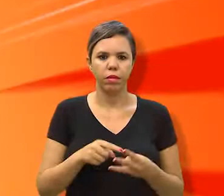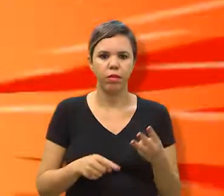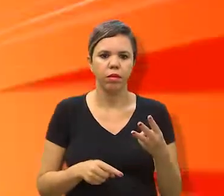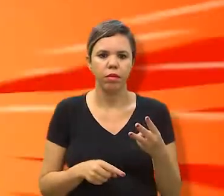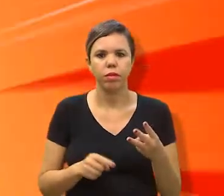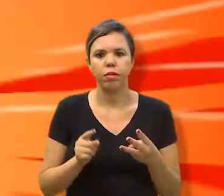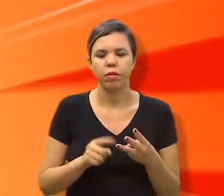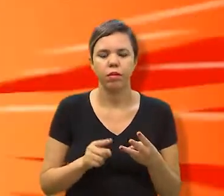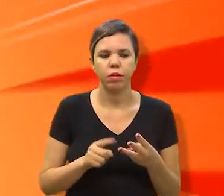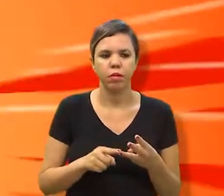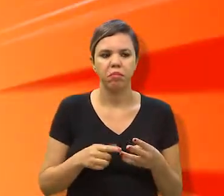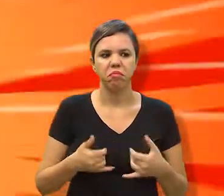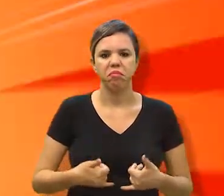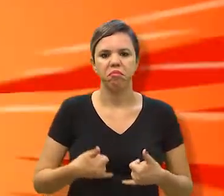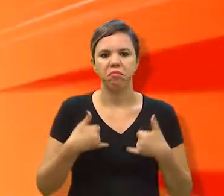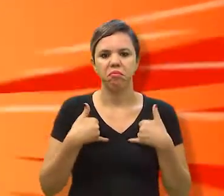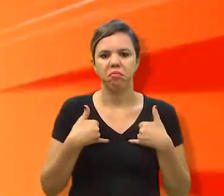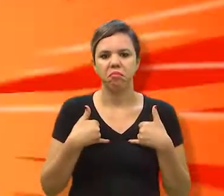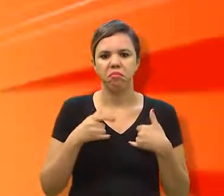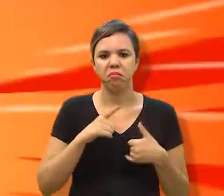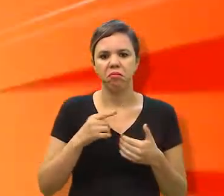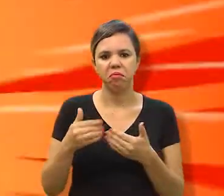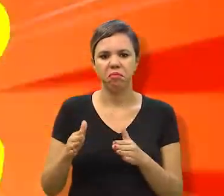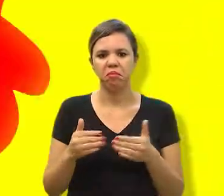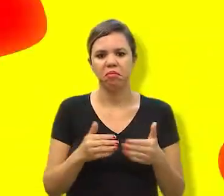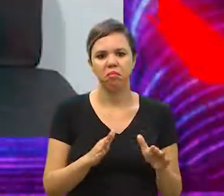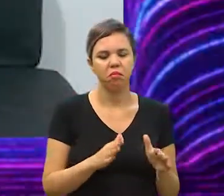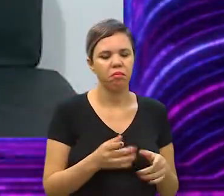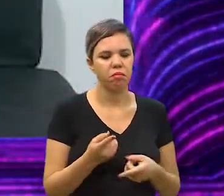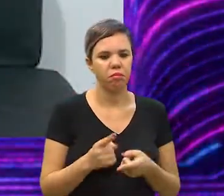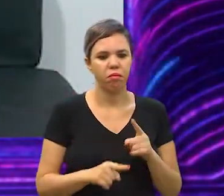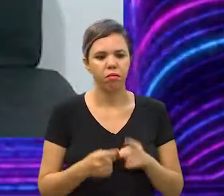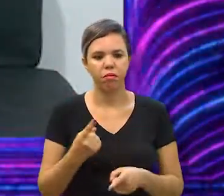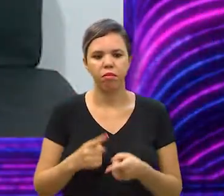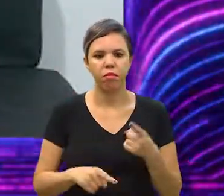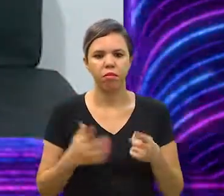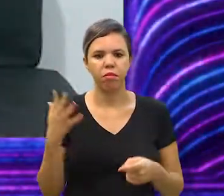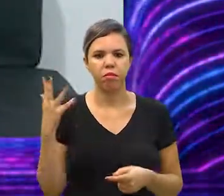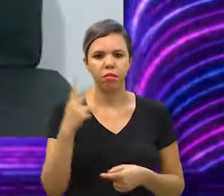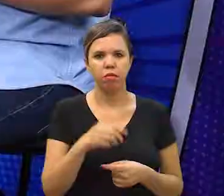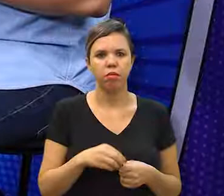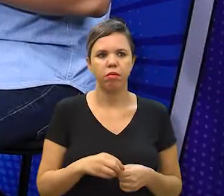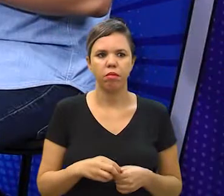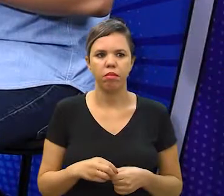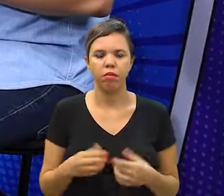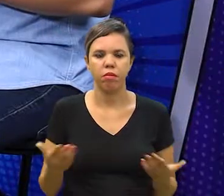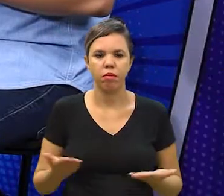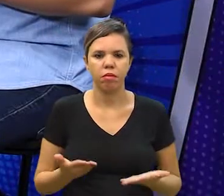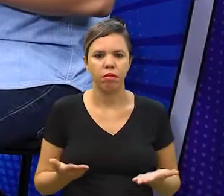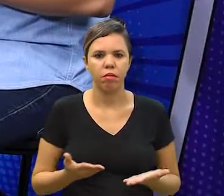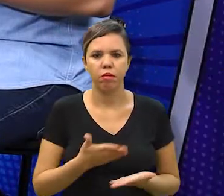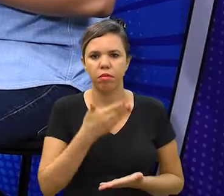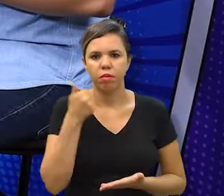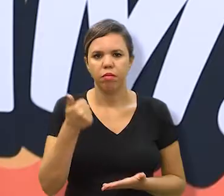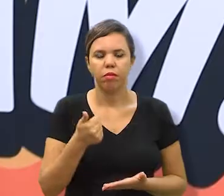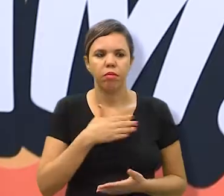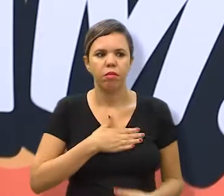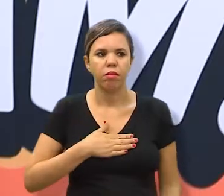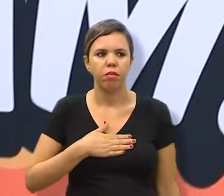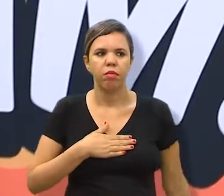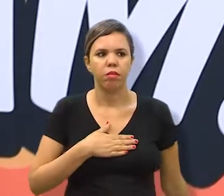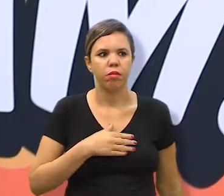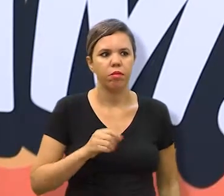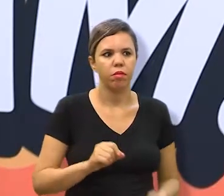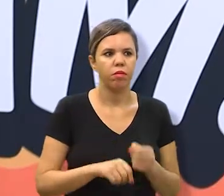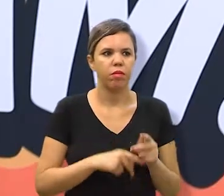3, que eu estou muito orgulhoso de ter lançado, de ter fechado. Ficou muito bonito e hoje é meu favorito. E aí,